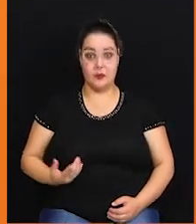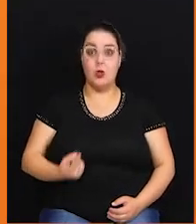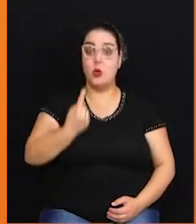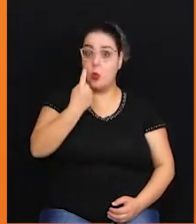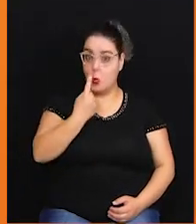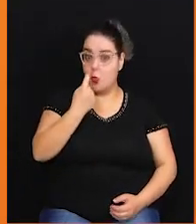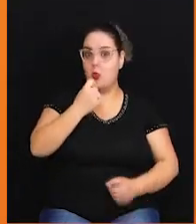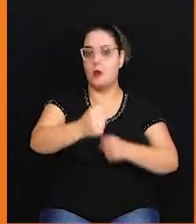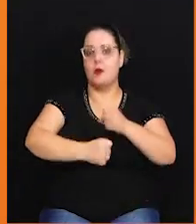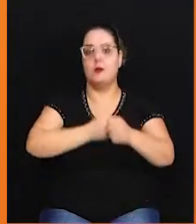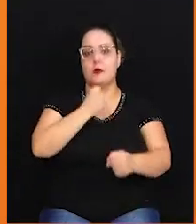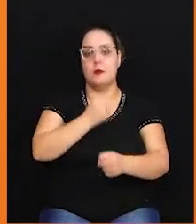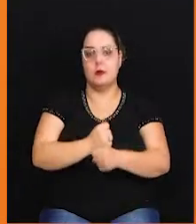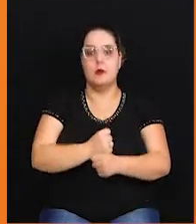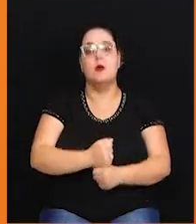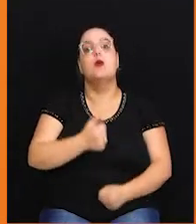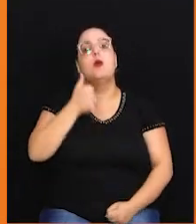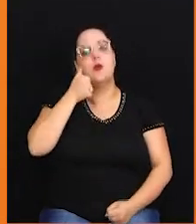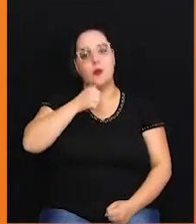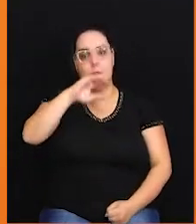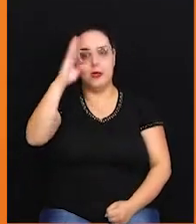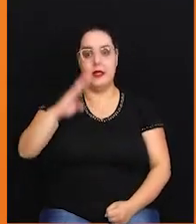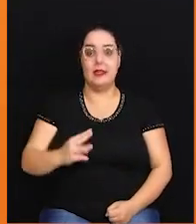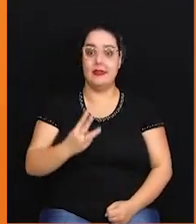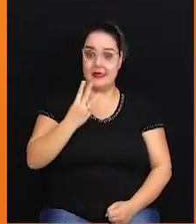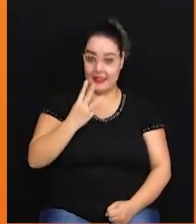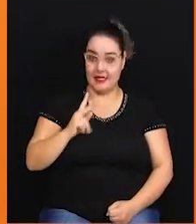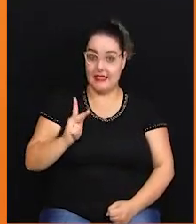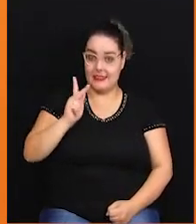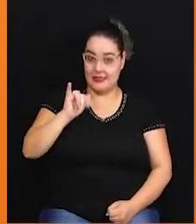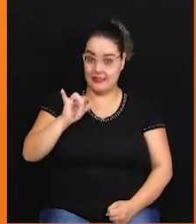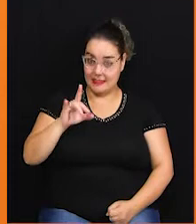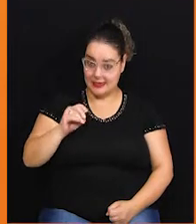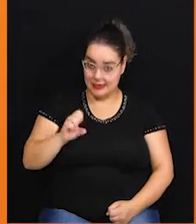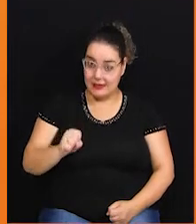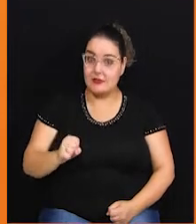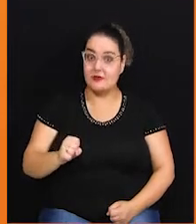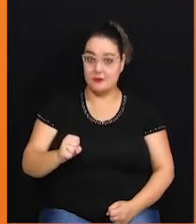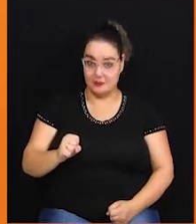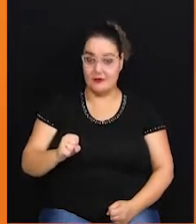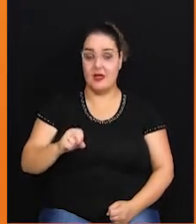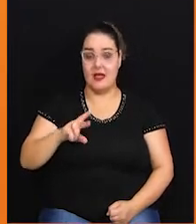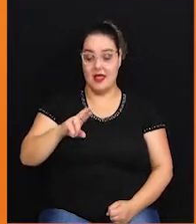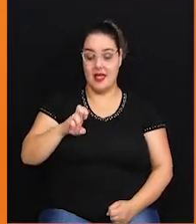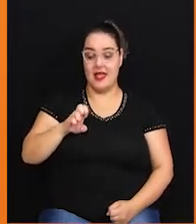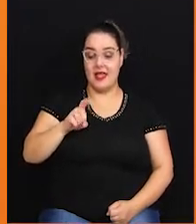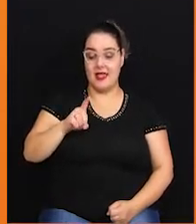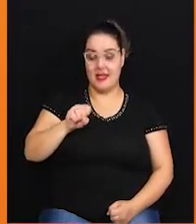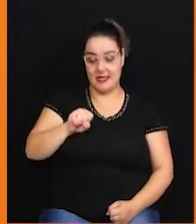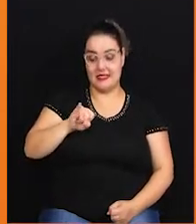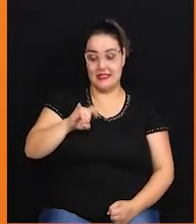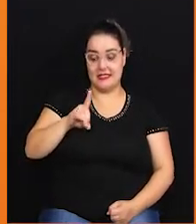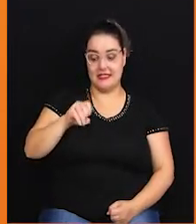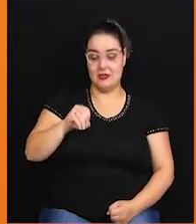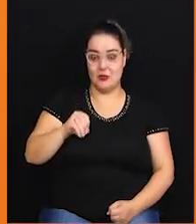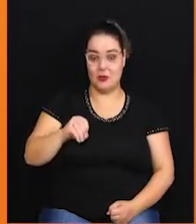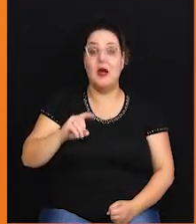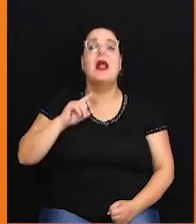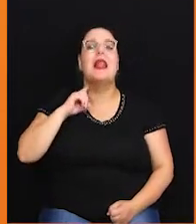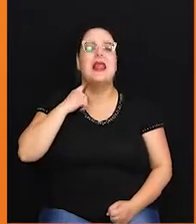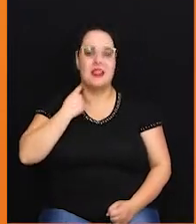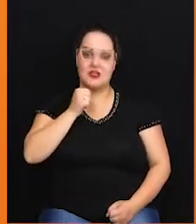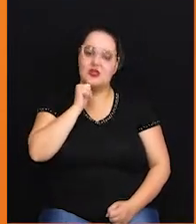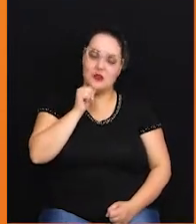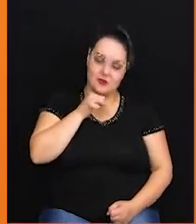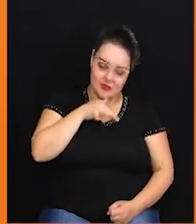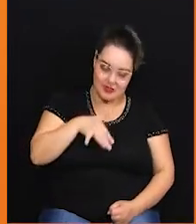um único ano, uma brasileira descarta 3 quilos desse tipo de resíduo que a gente chama de lixo menstrual. E aí, esse